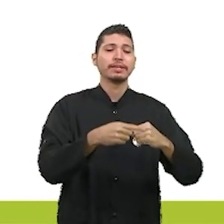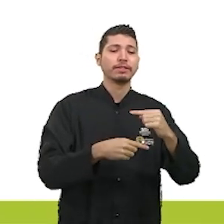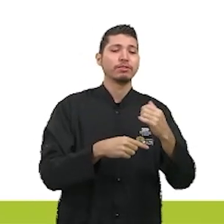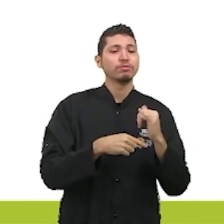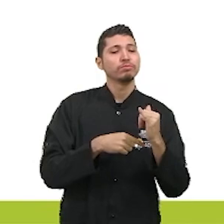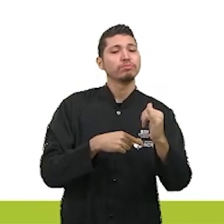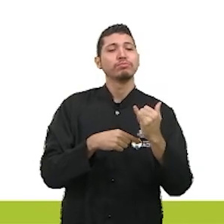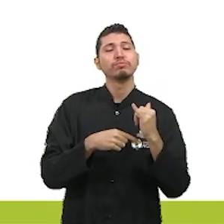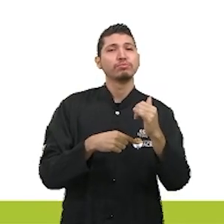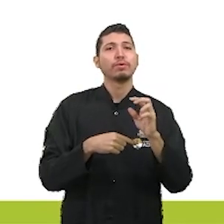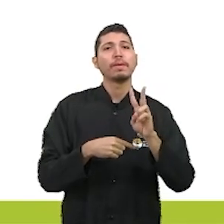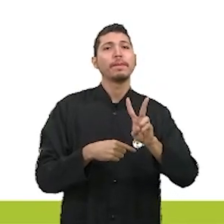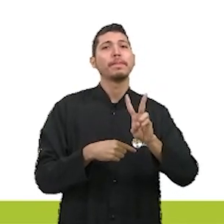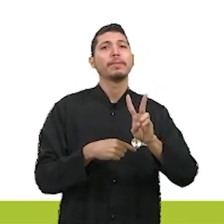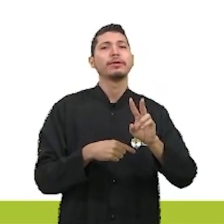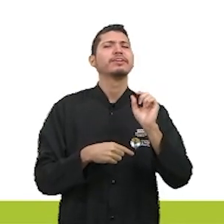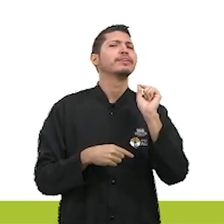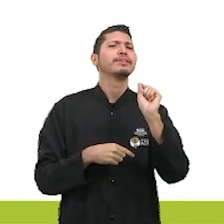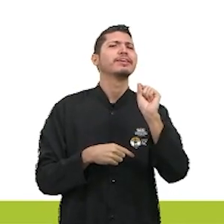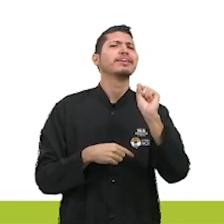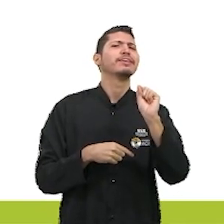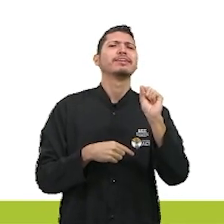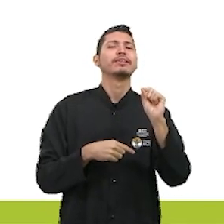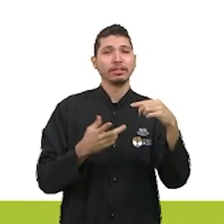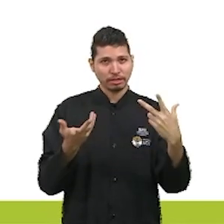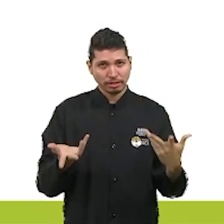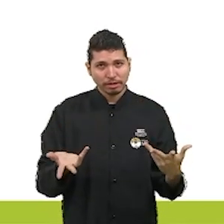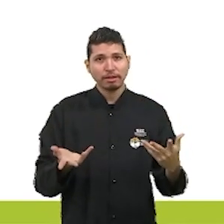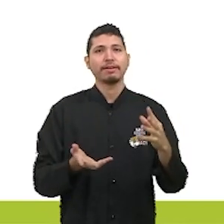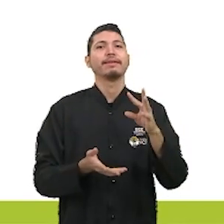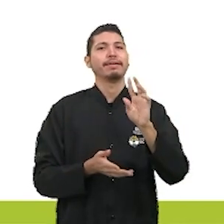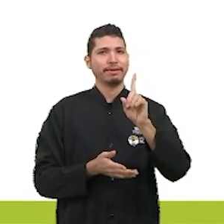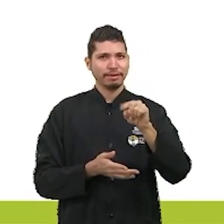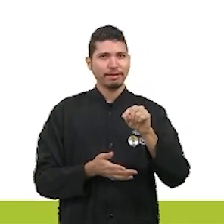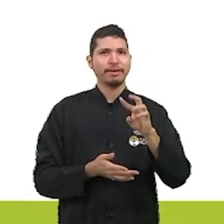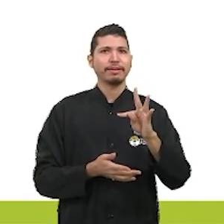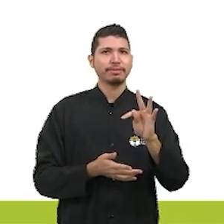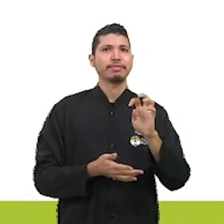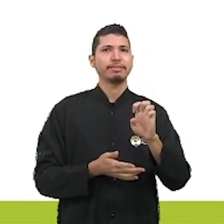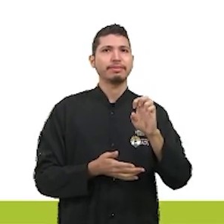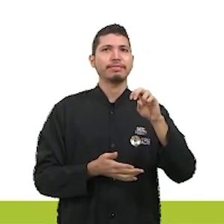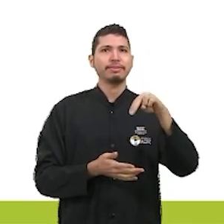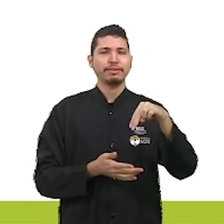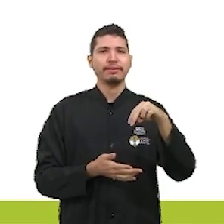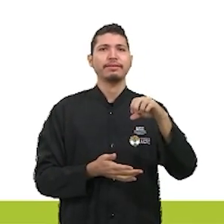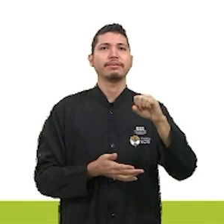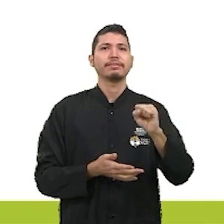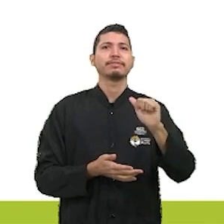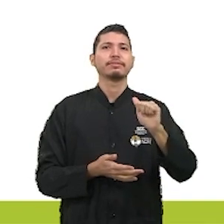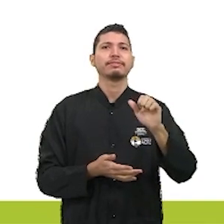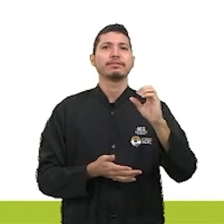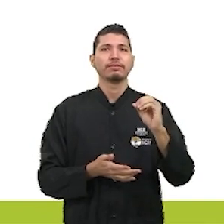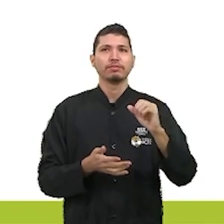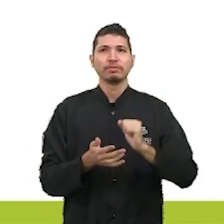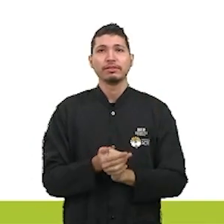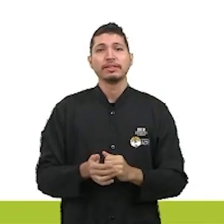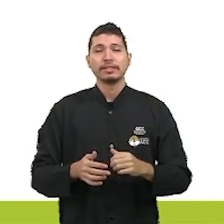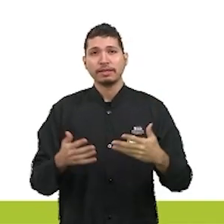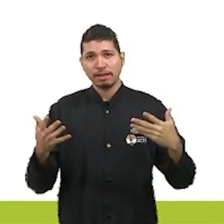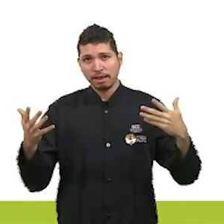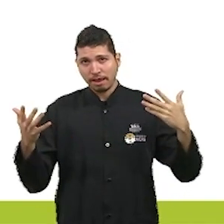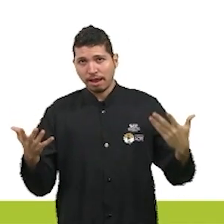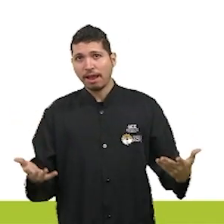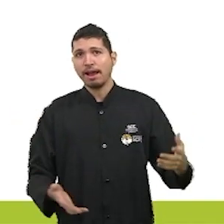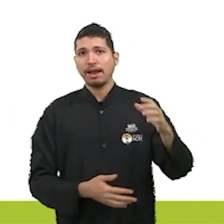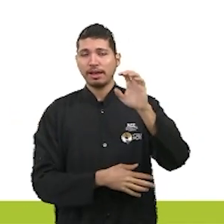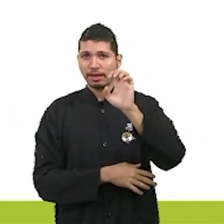até de volts, é a tensão, certo? Então, esse Ezinho aqui, esse E, a gente vai chamar agora ele